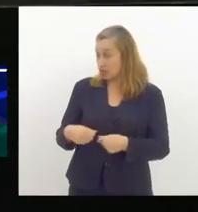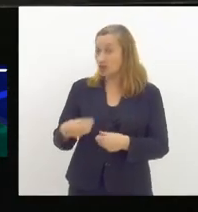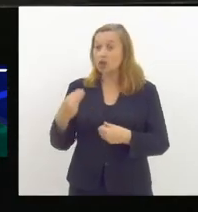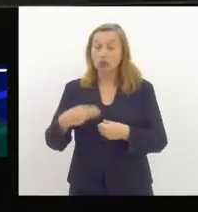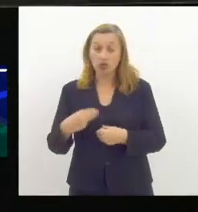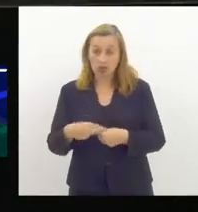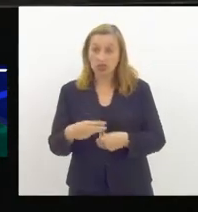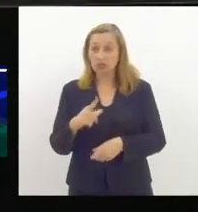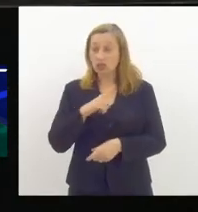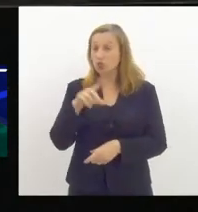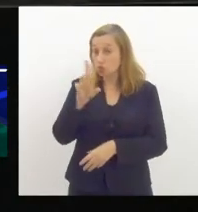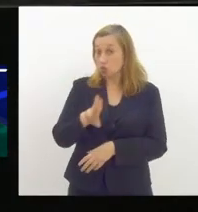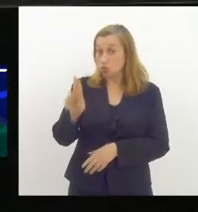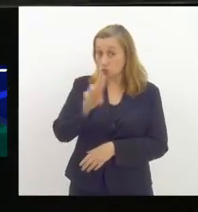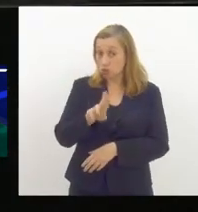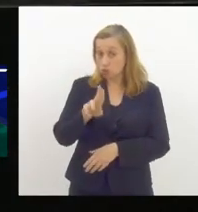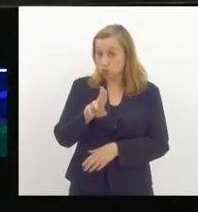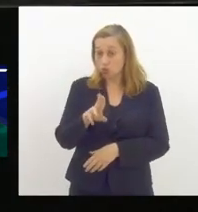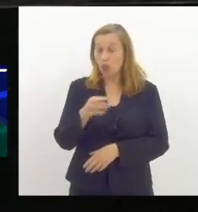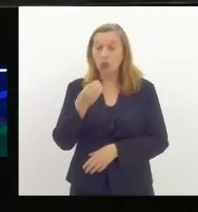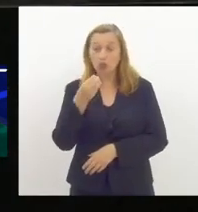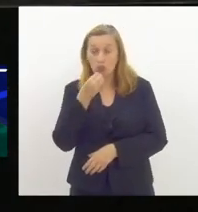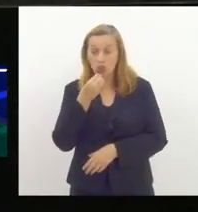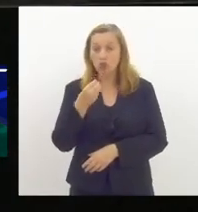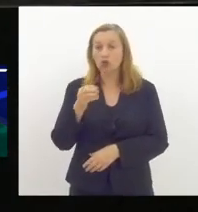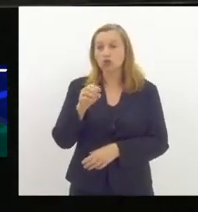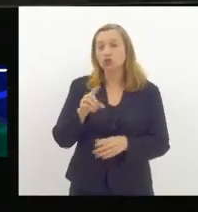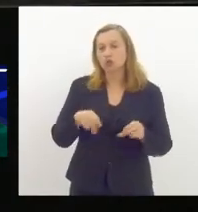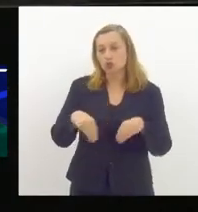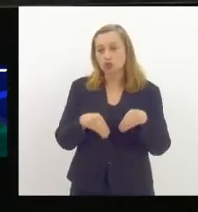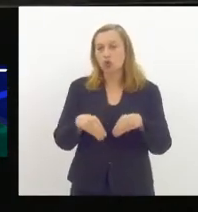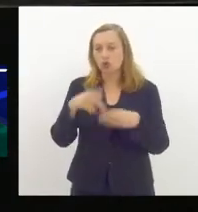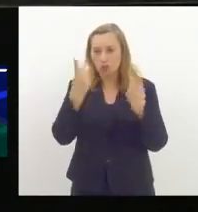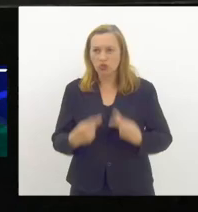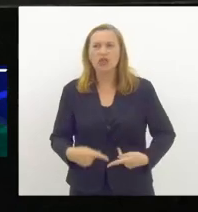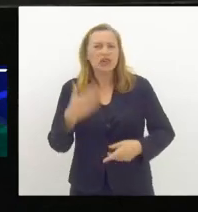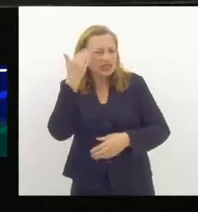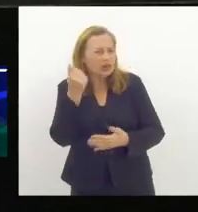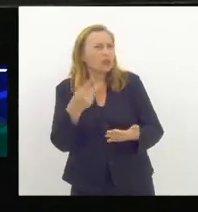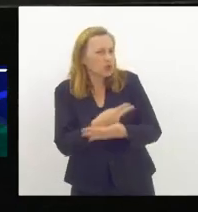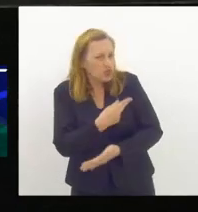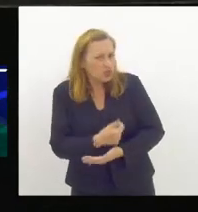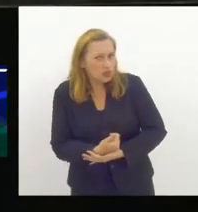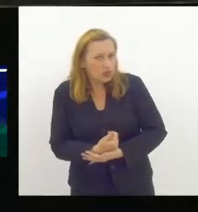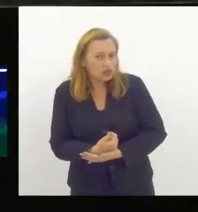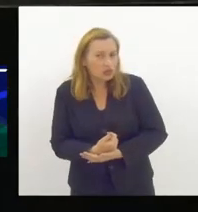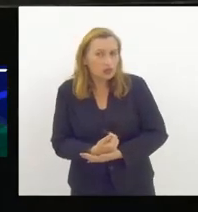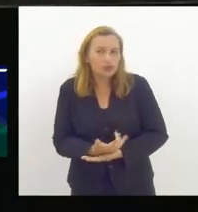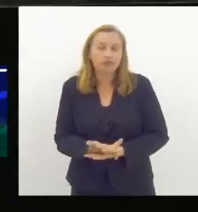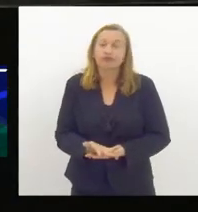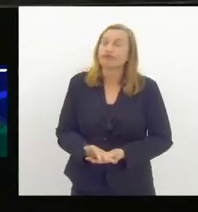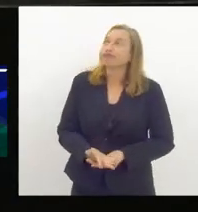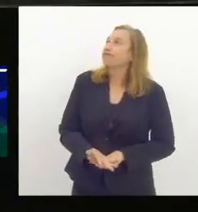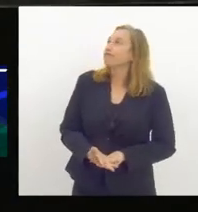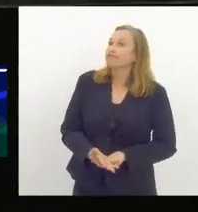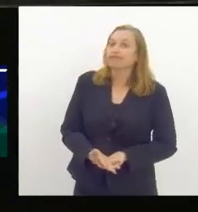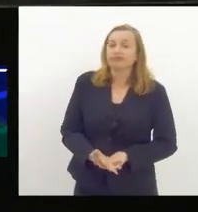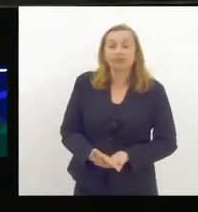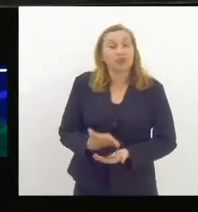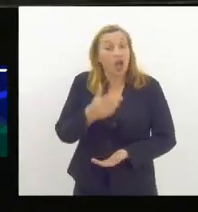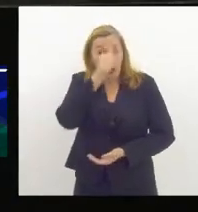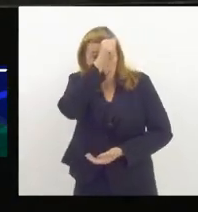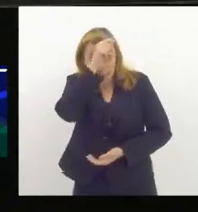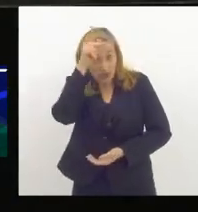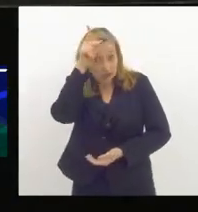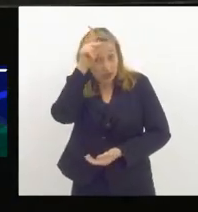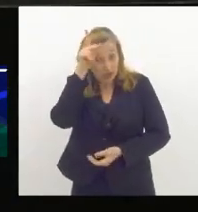que detém o uso e ocupação do solo urbano pois bem sabe o que aconteceu gente inacreditável a